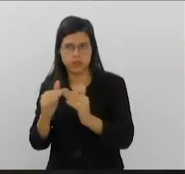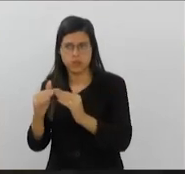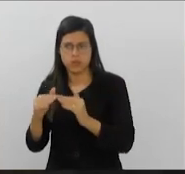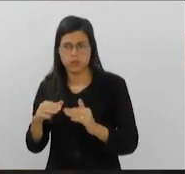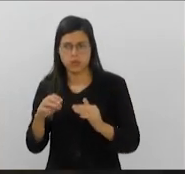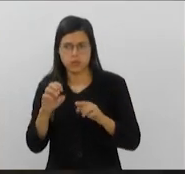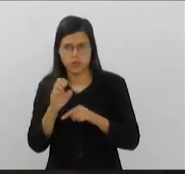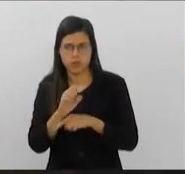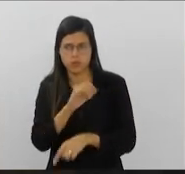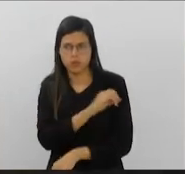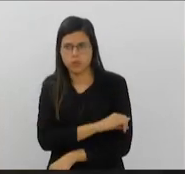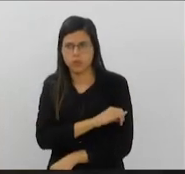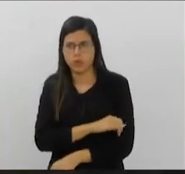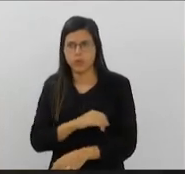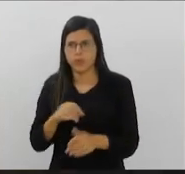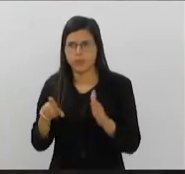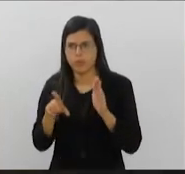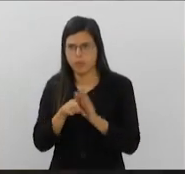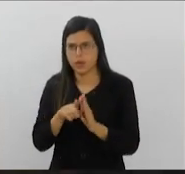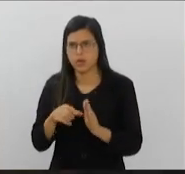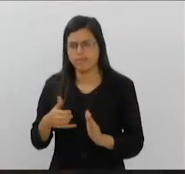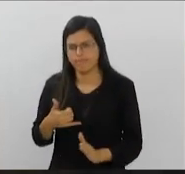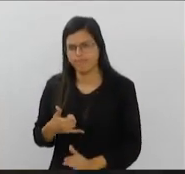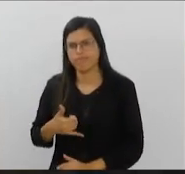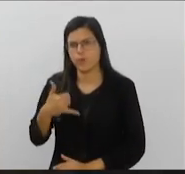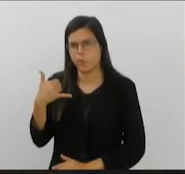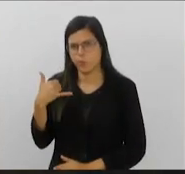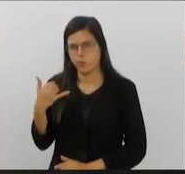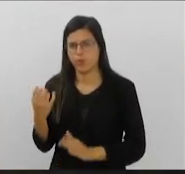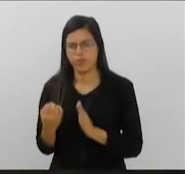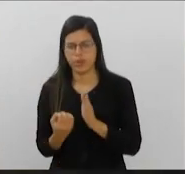lei da qual eu tenho muito orgulho de ser o autor, porque